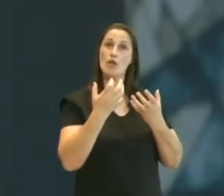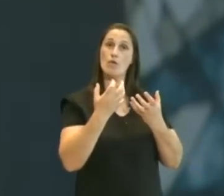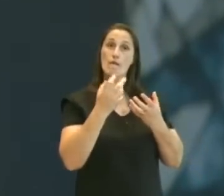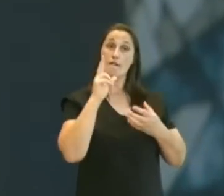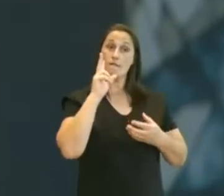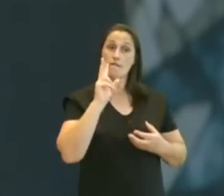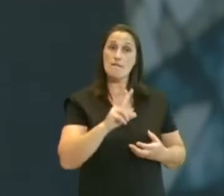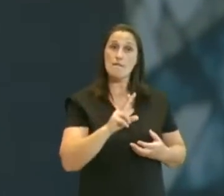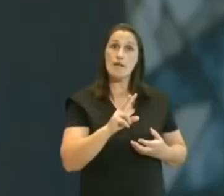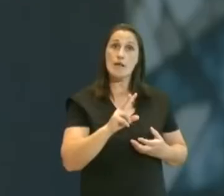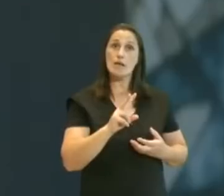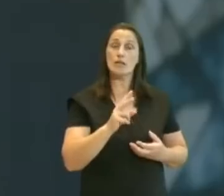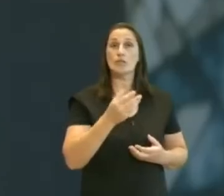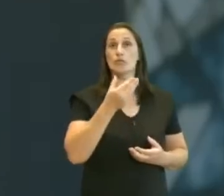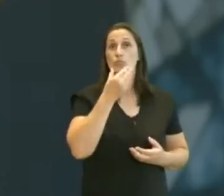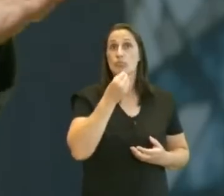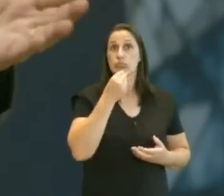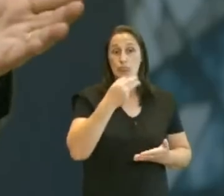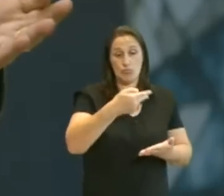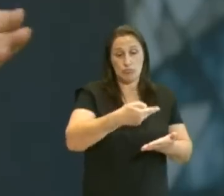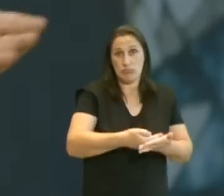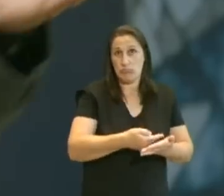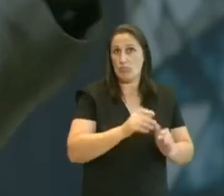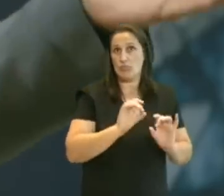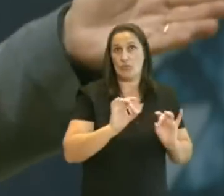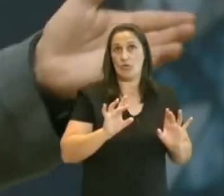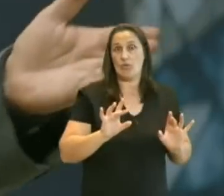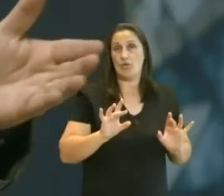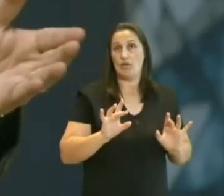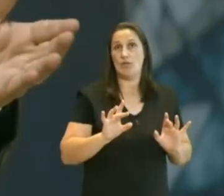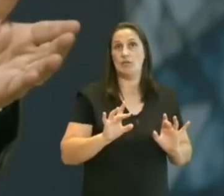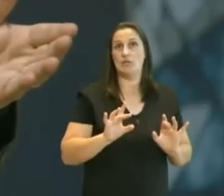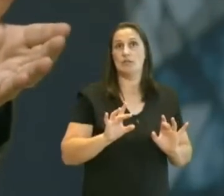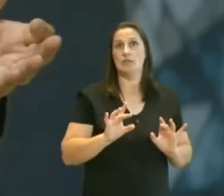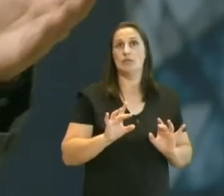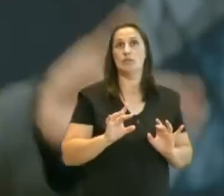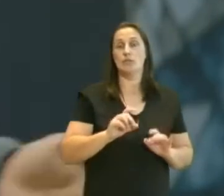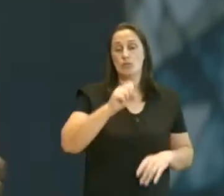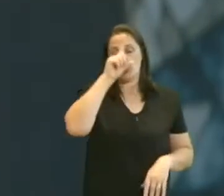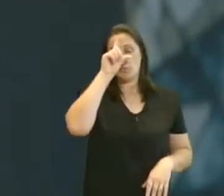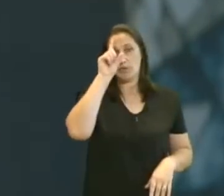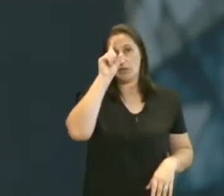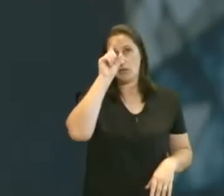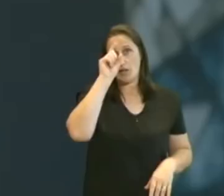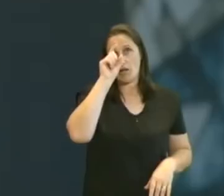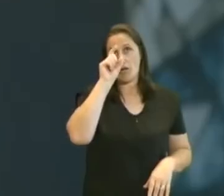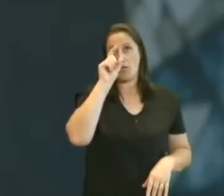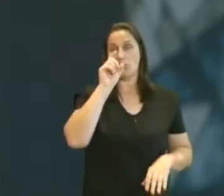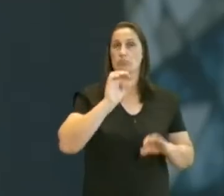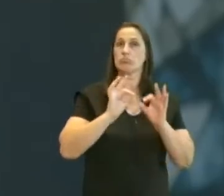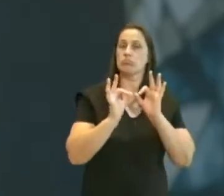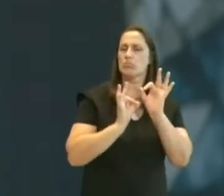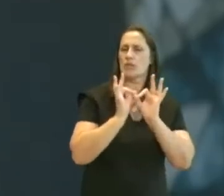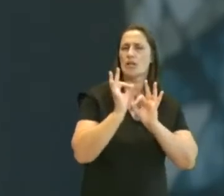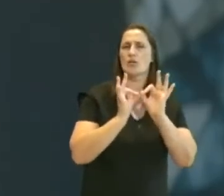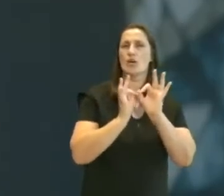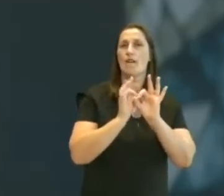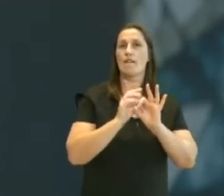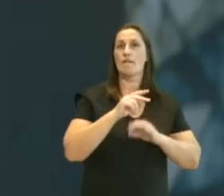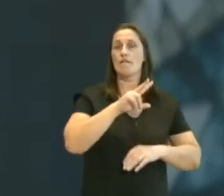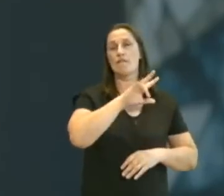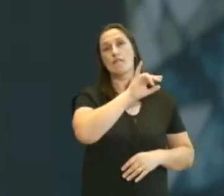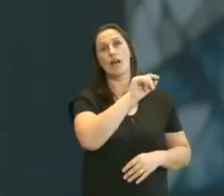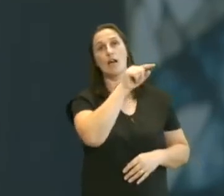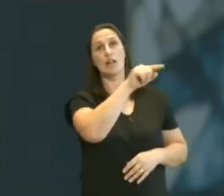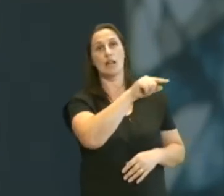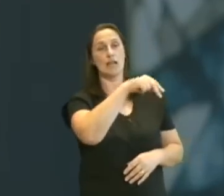está? E então o hospital preparou, levou para o necrotério, e a gente foi ao necrotério, lá uma sala, lá uma